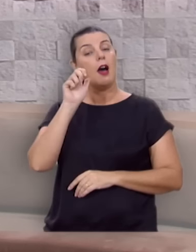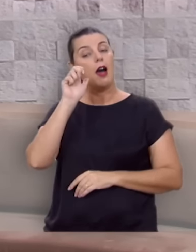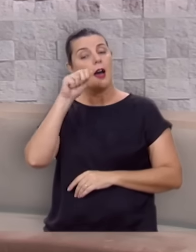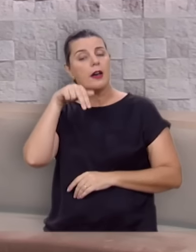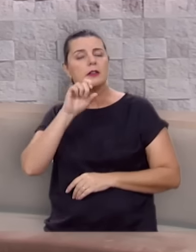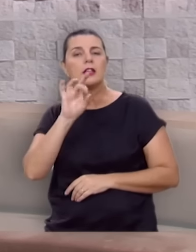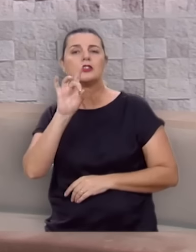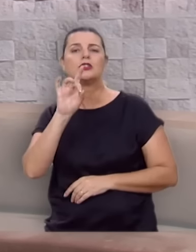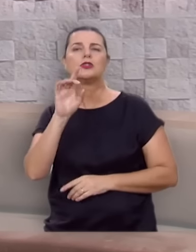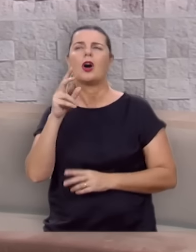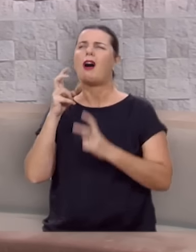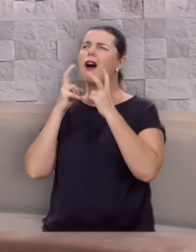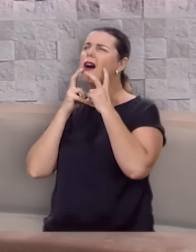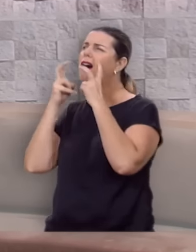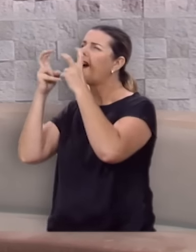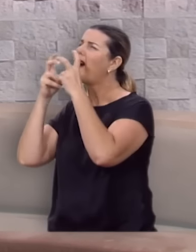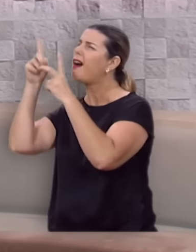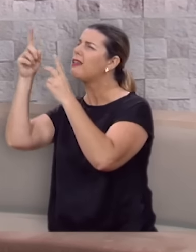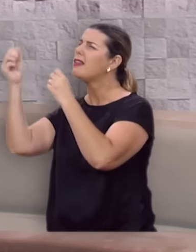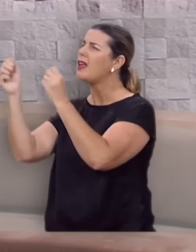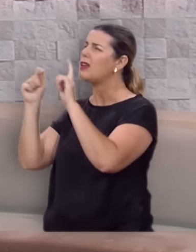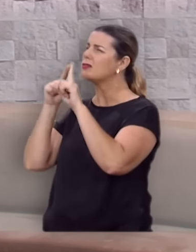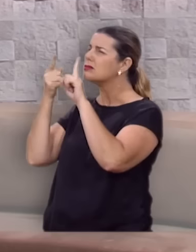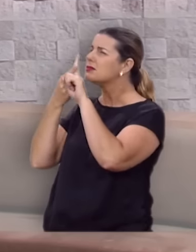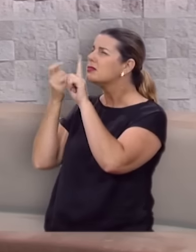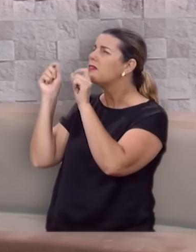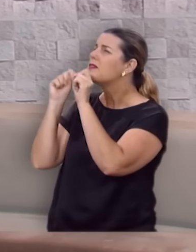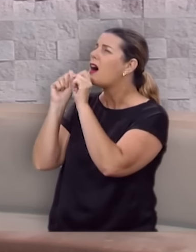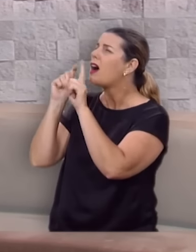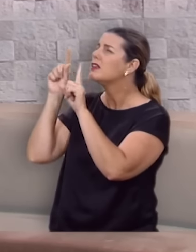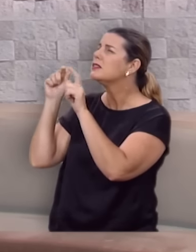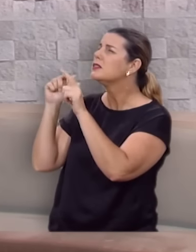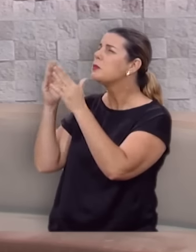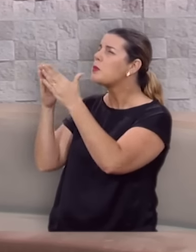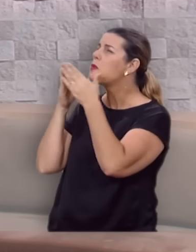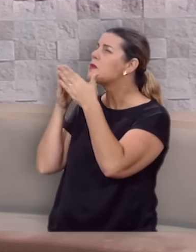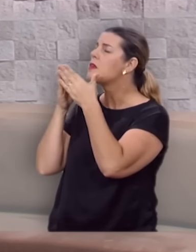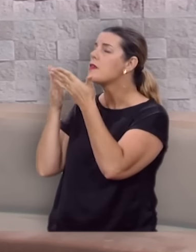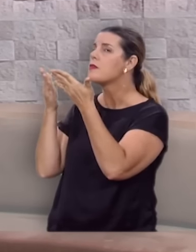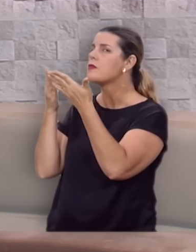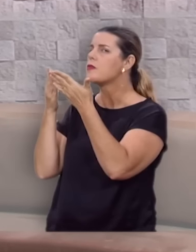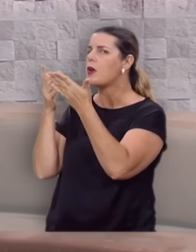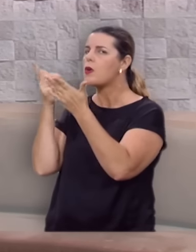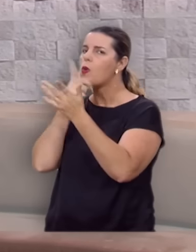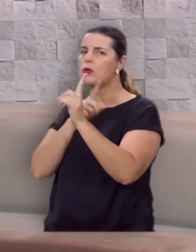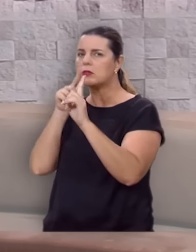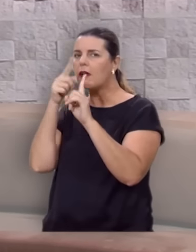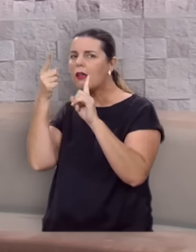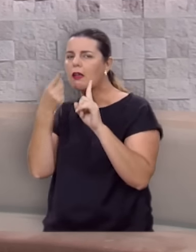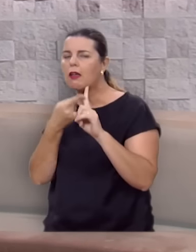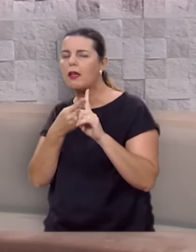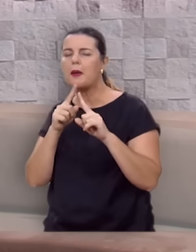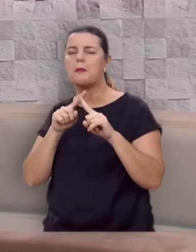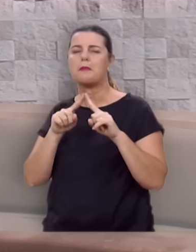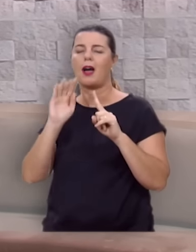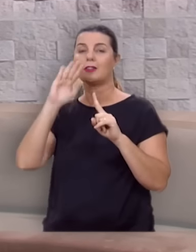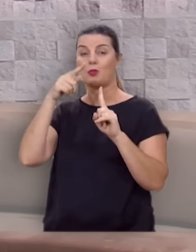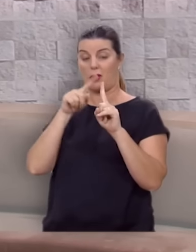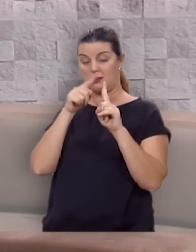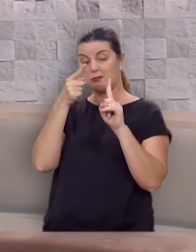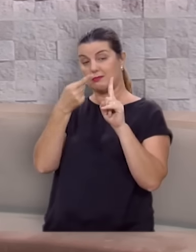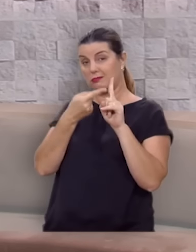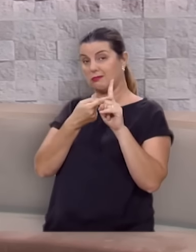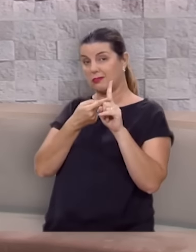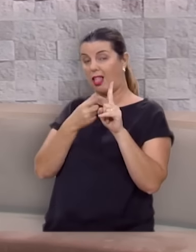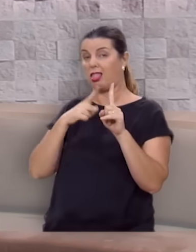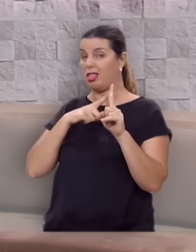Ana não apenas clama aos céus para Deus abrir a sua madre, para ela conceber, mas ao